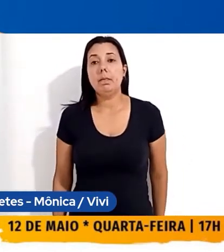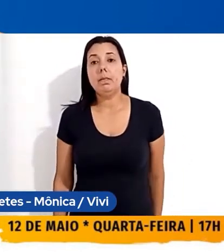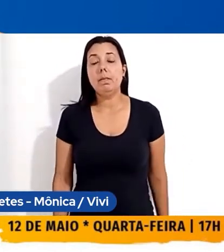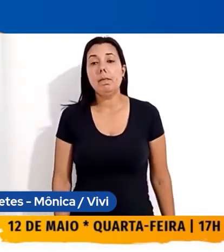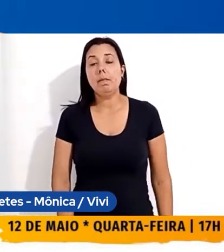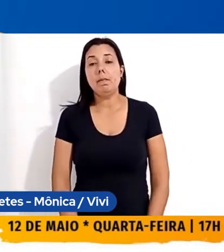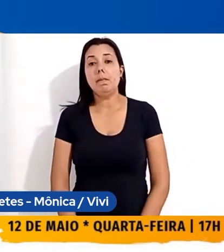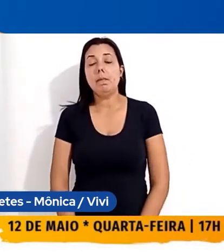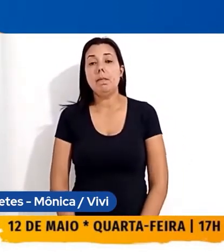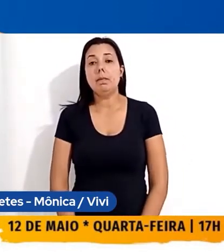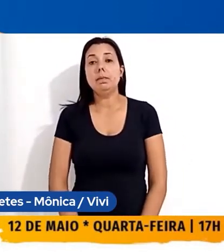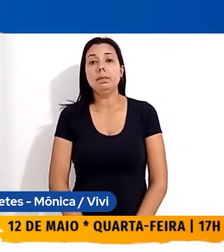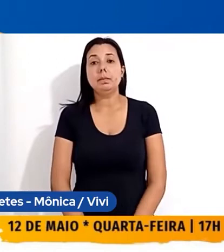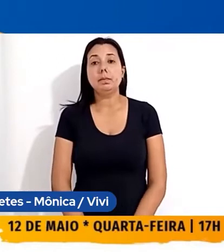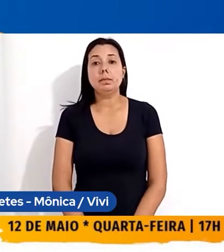É,